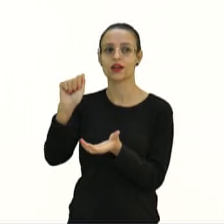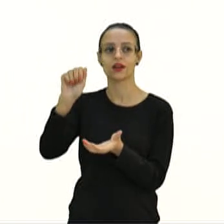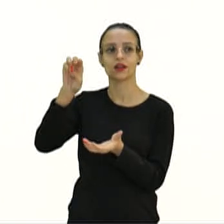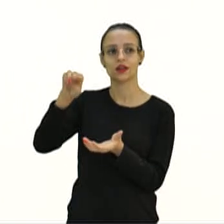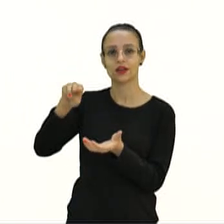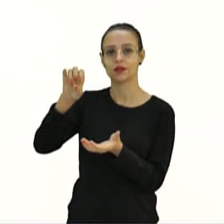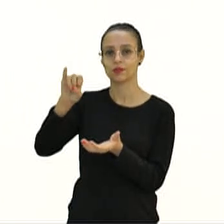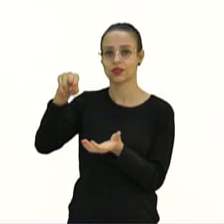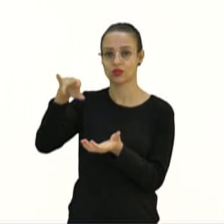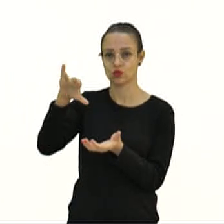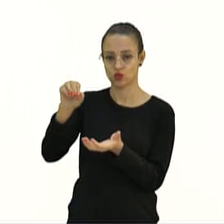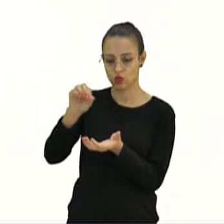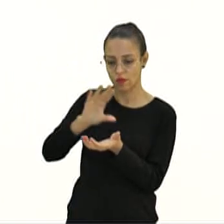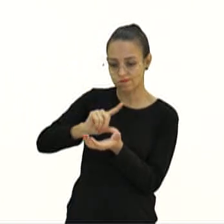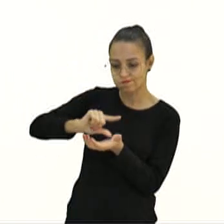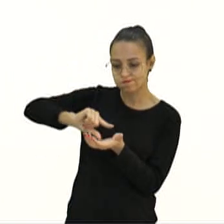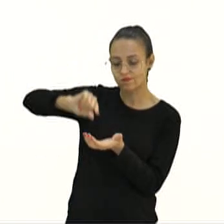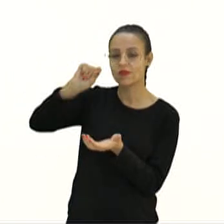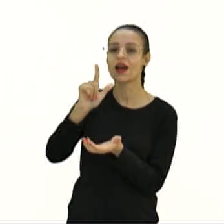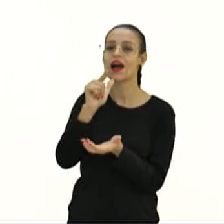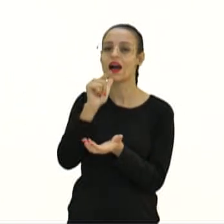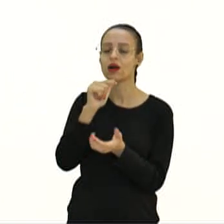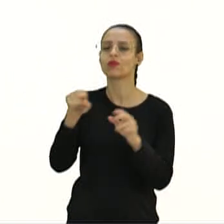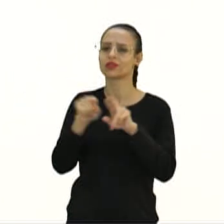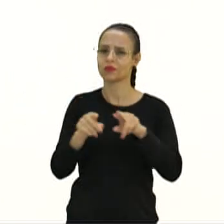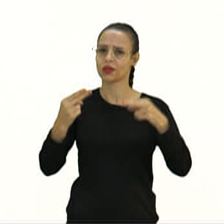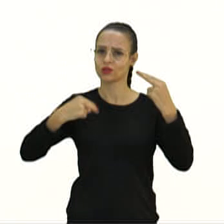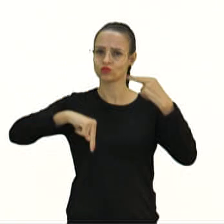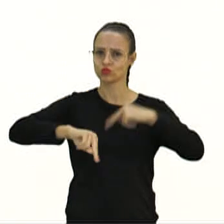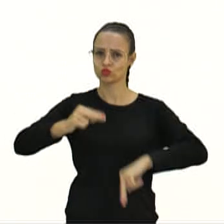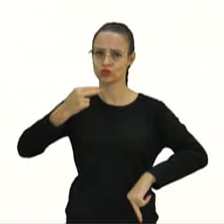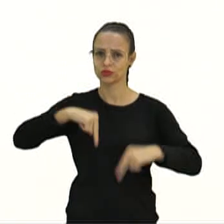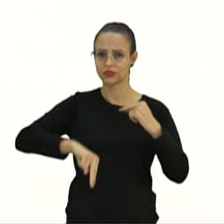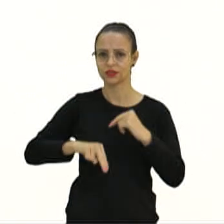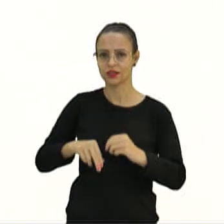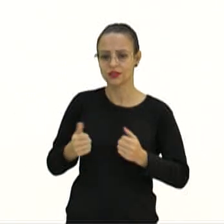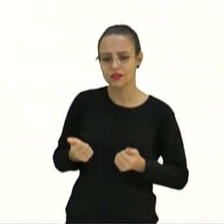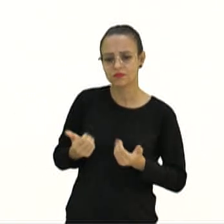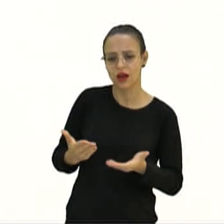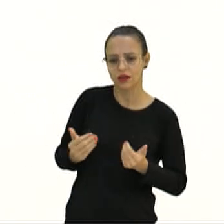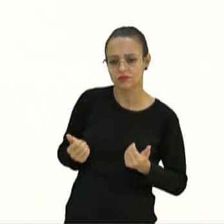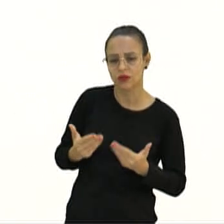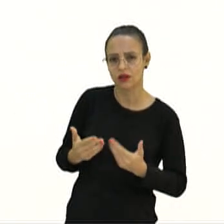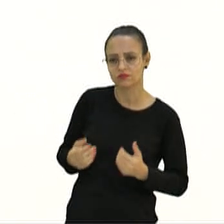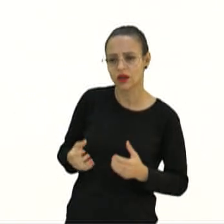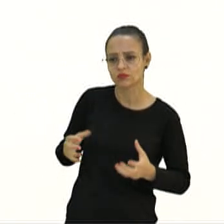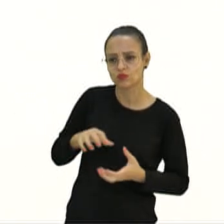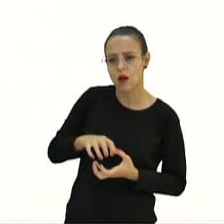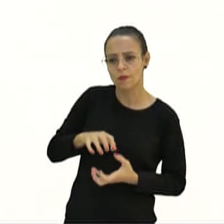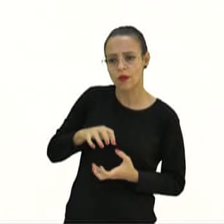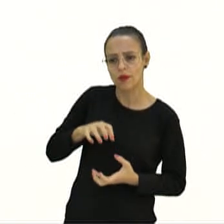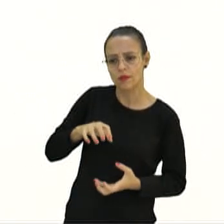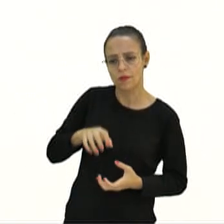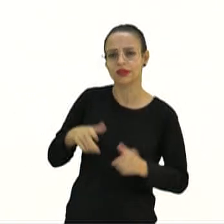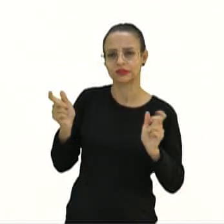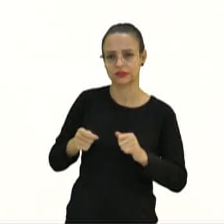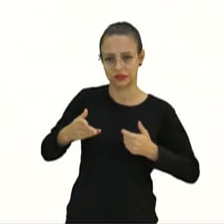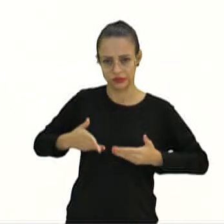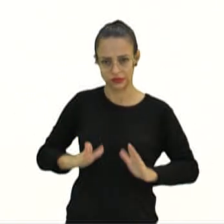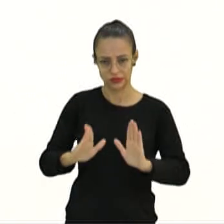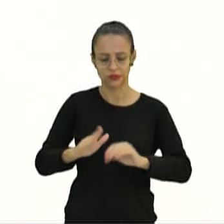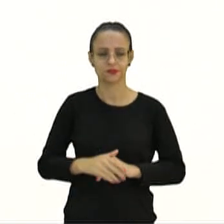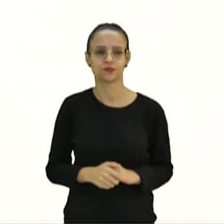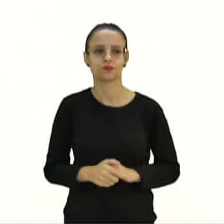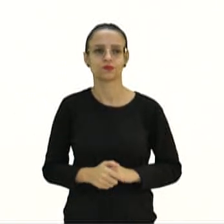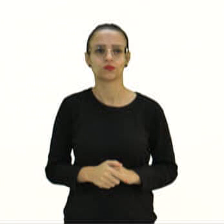essa reserva tem água e nutrientes que vão nutrir o embrião até ele ficar pronto para poder nascer. Eles